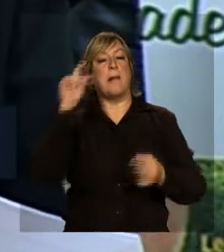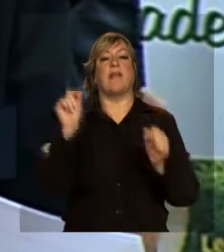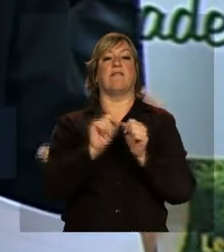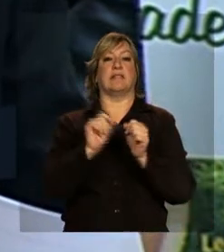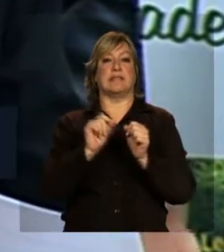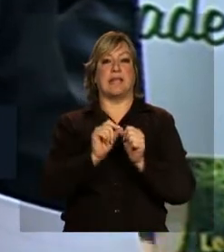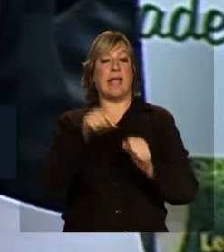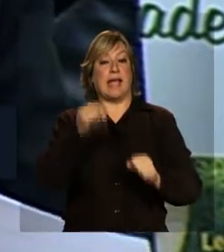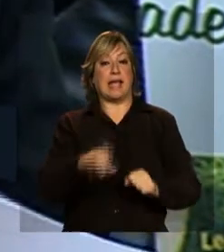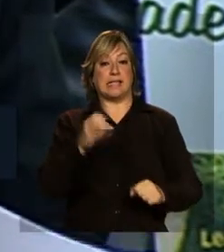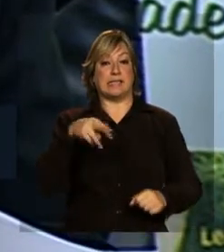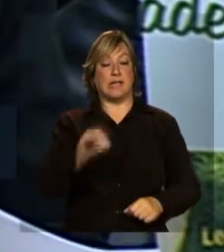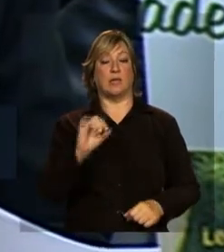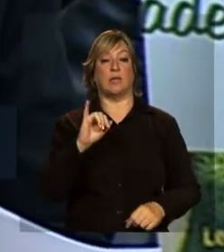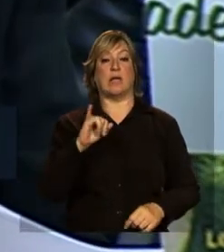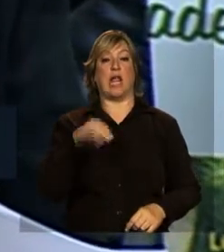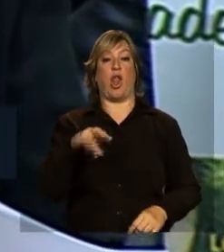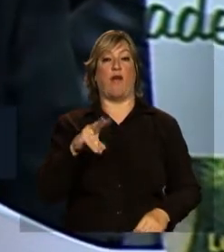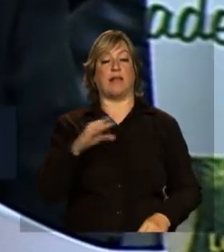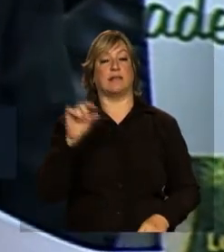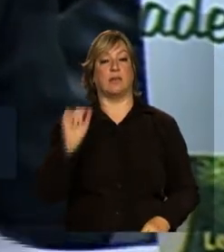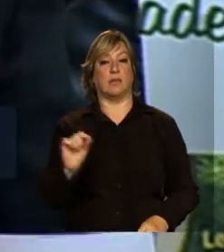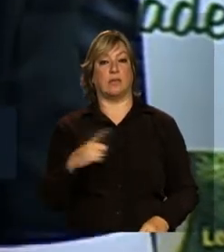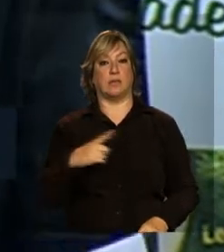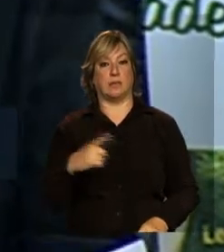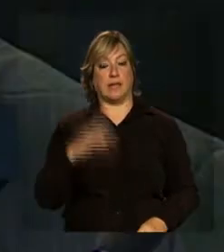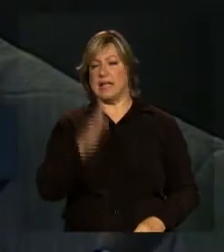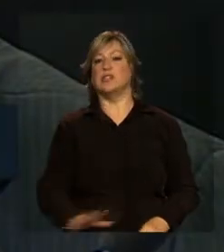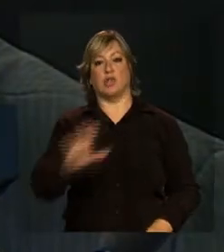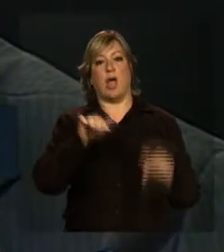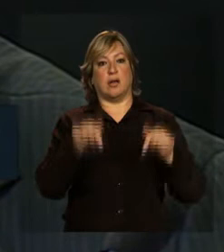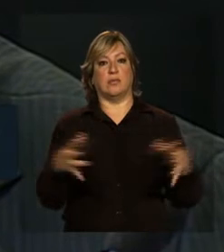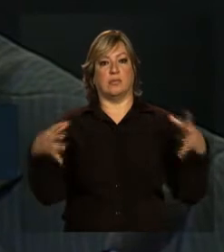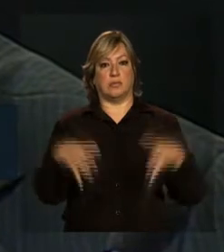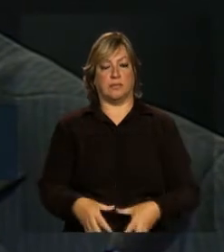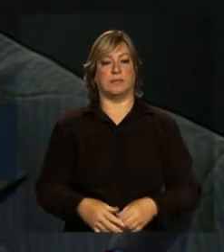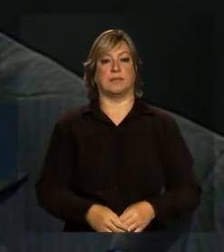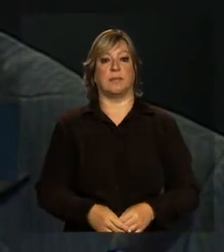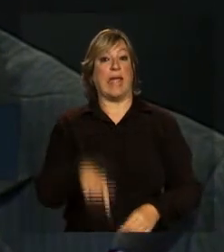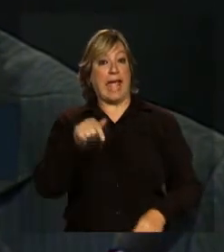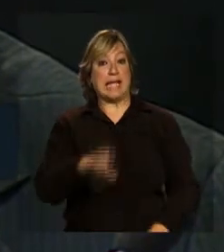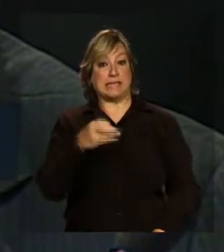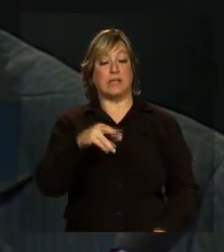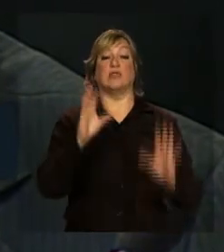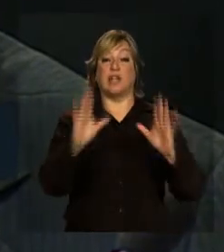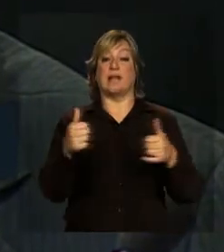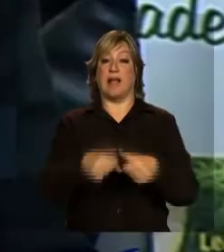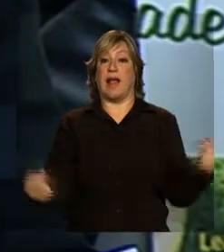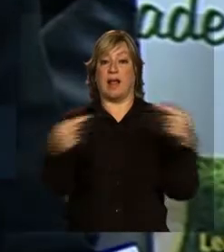constituir este Centro Nacional de Inovação em Tecnologia Assistiva. E este centro, ele já está ligado